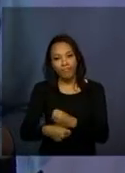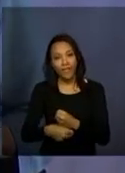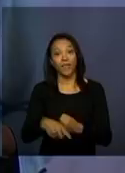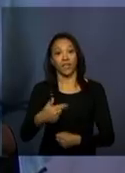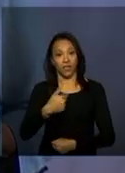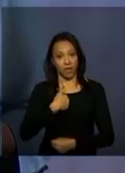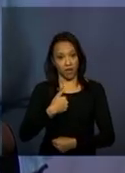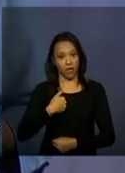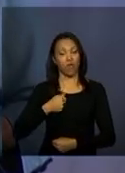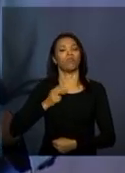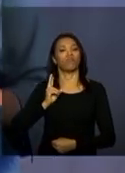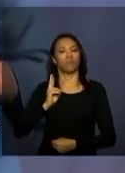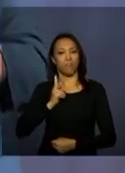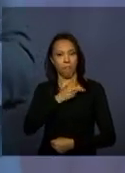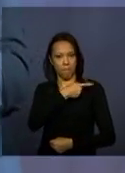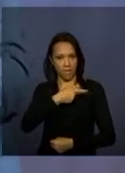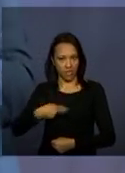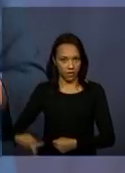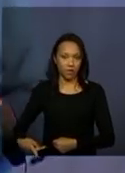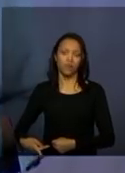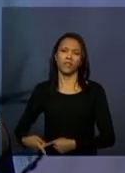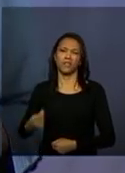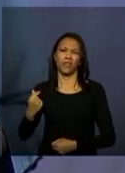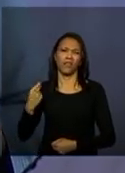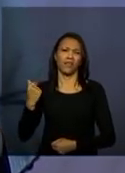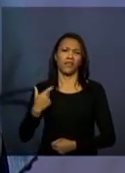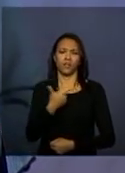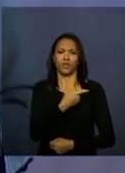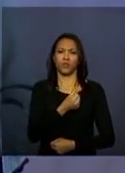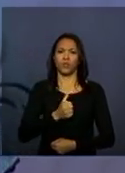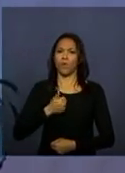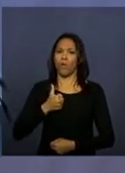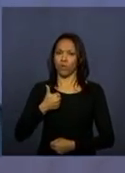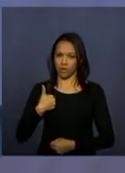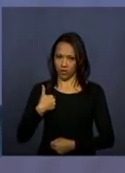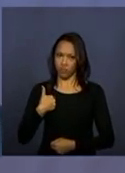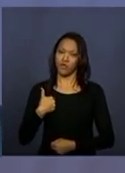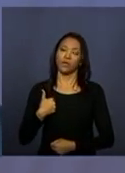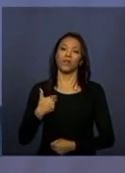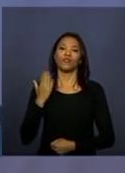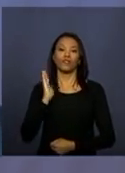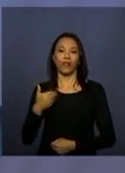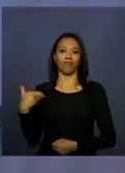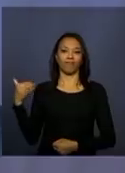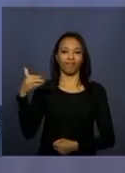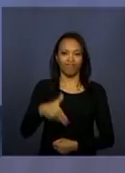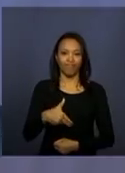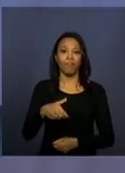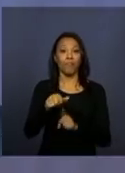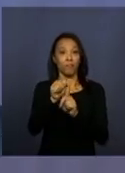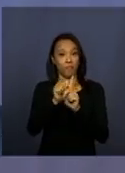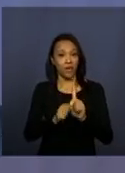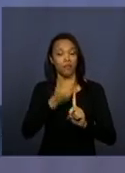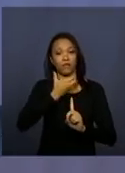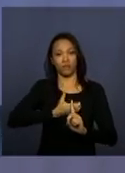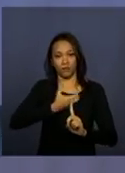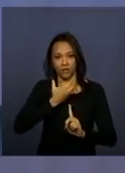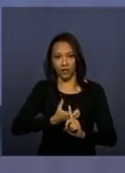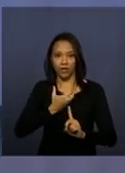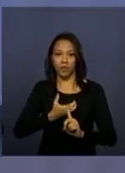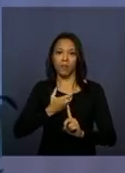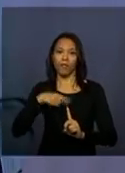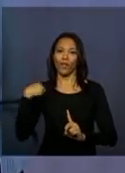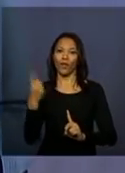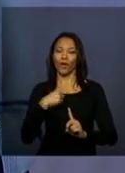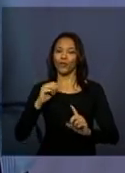eu fui presidente, desde 2011, eu estive aqui no mês de dezembro para a